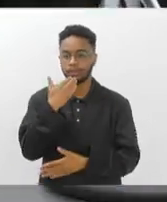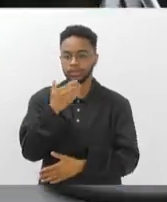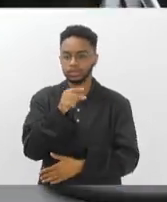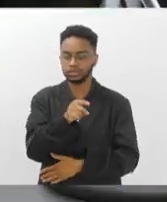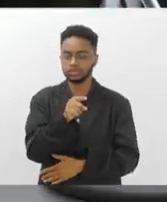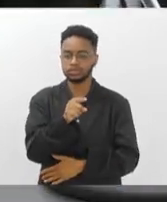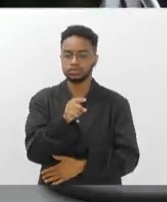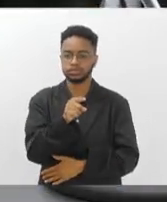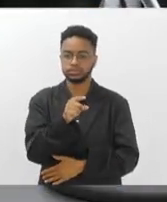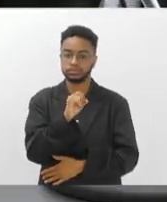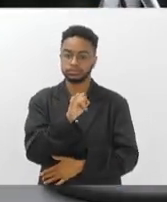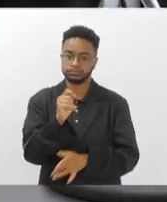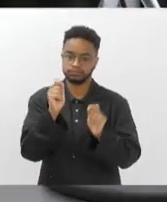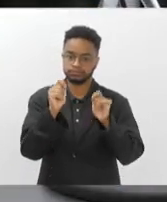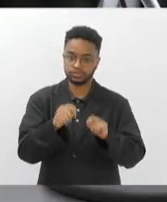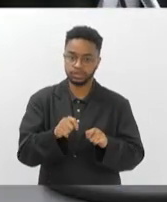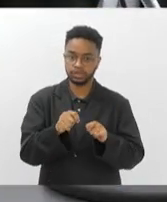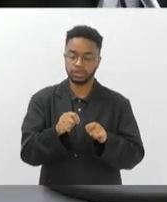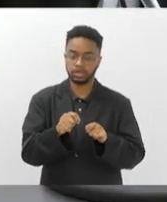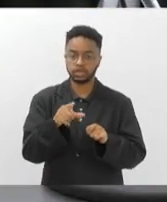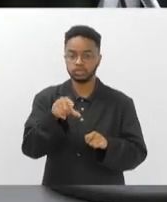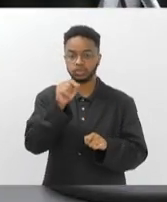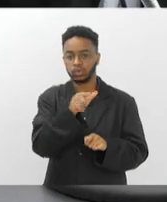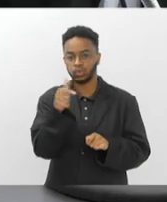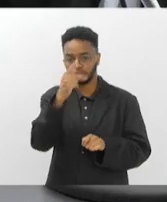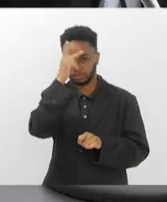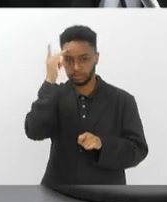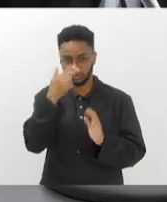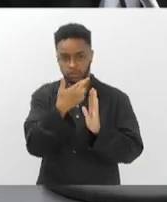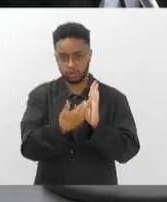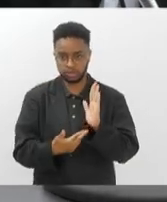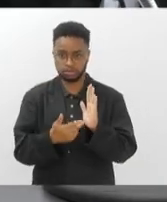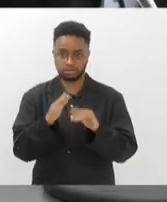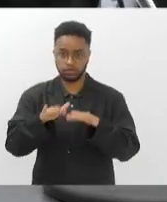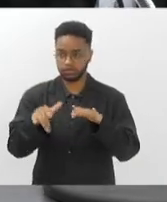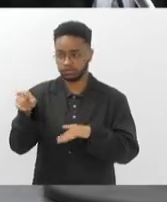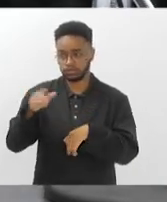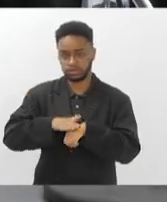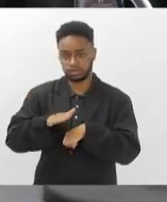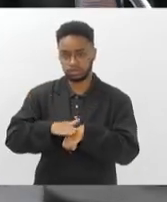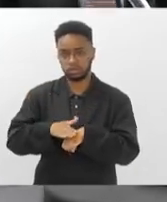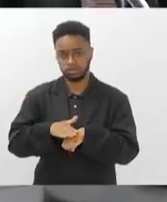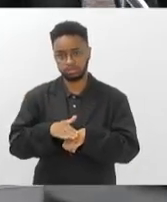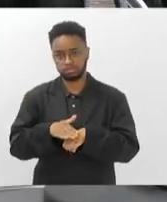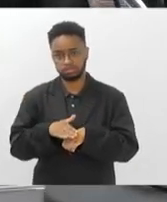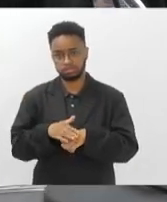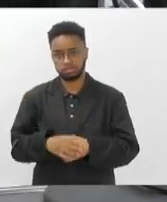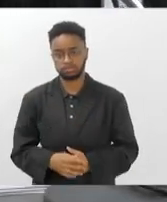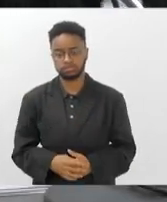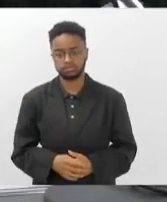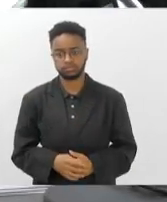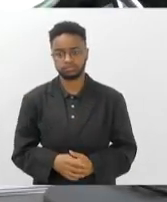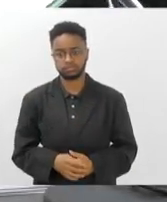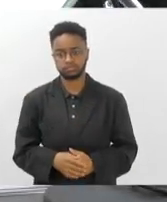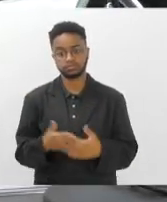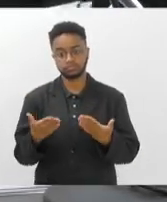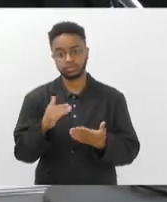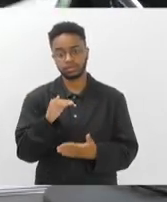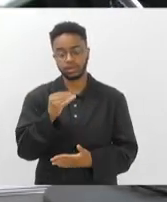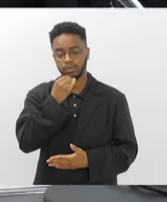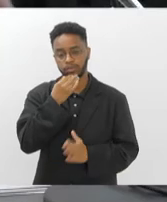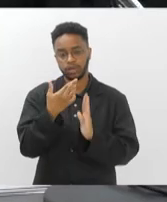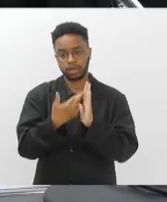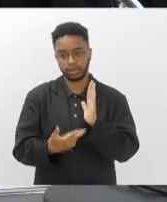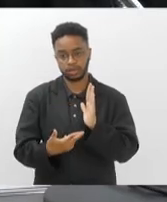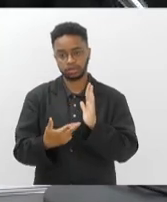Excelência. Se puder redesignar um relator, talvez Vossa Excelência mesmo não seja autor de emenda. Então aproveita o